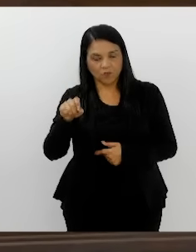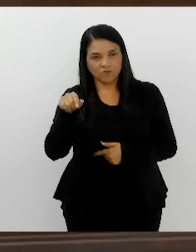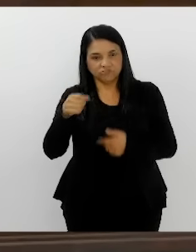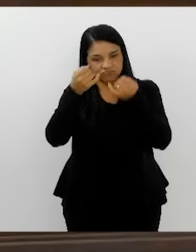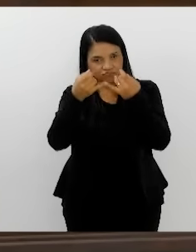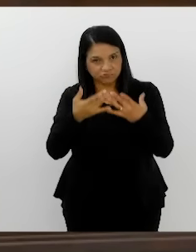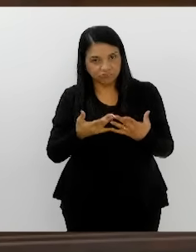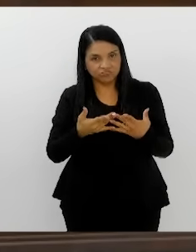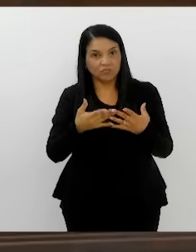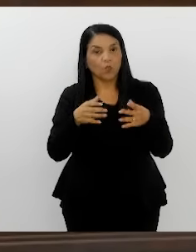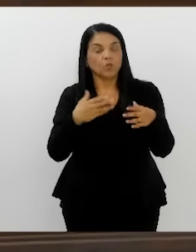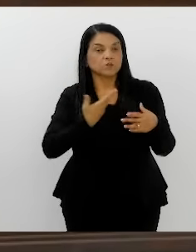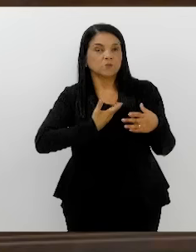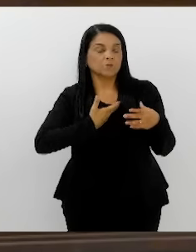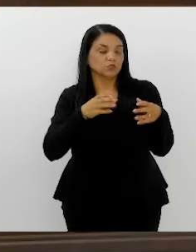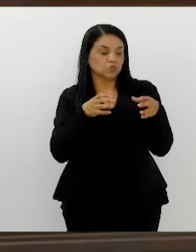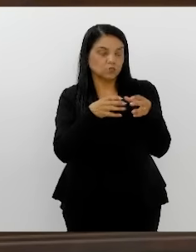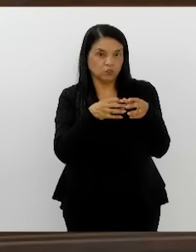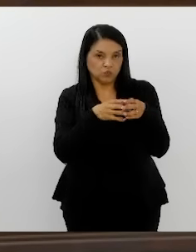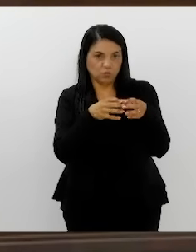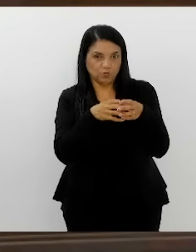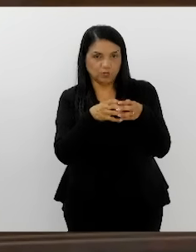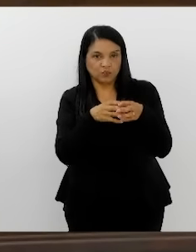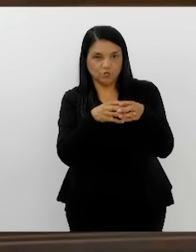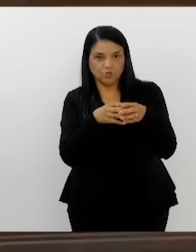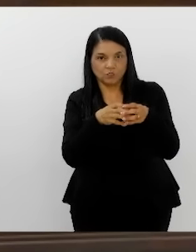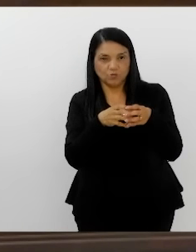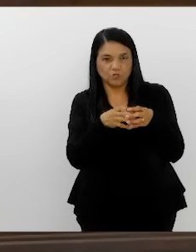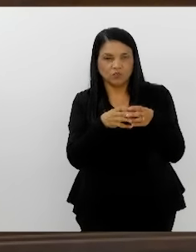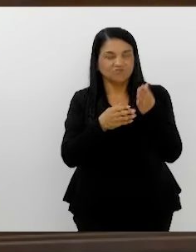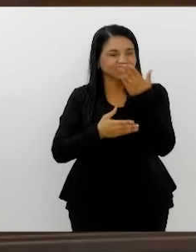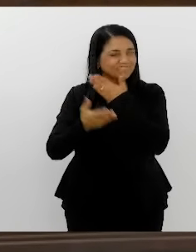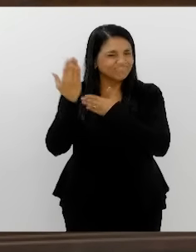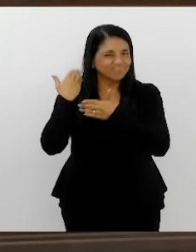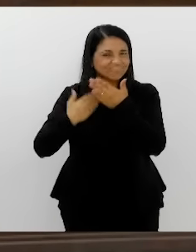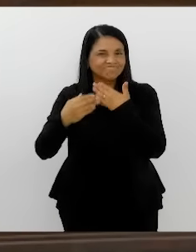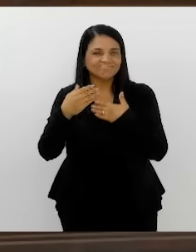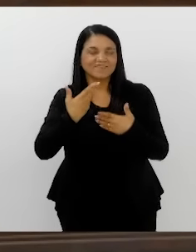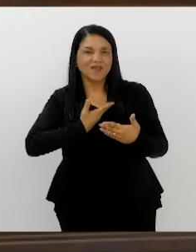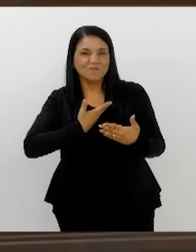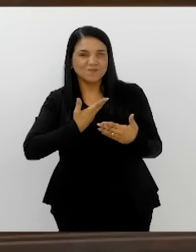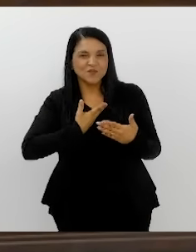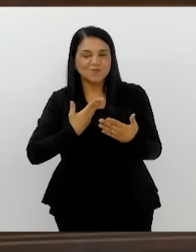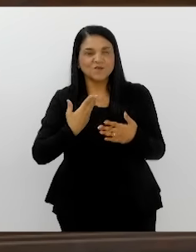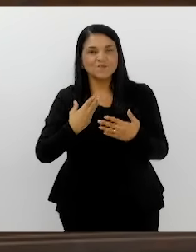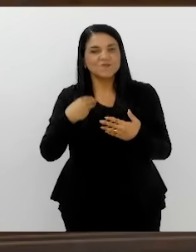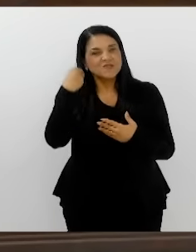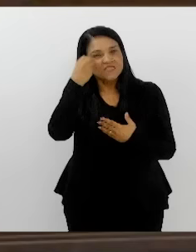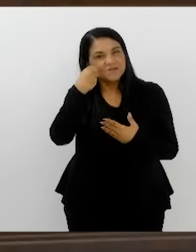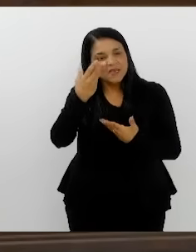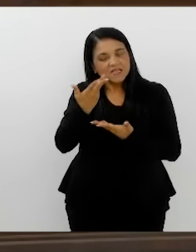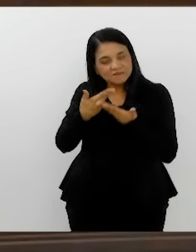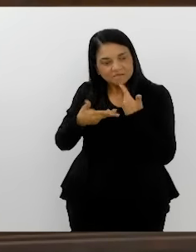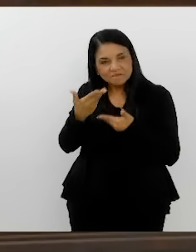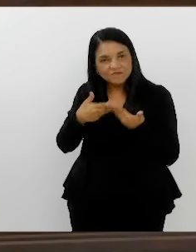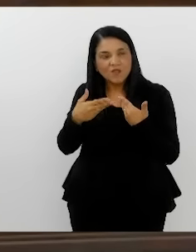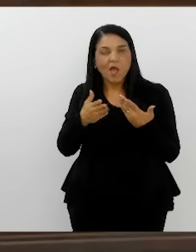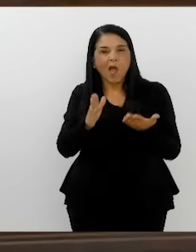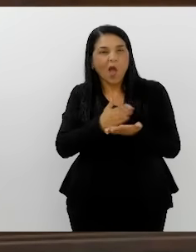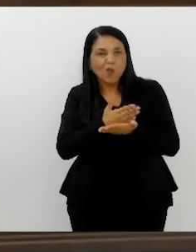amigos do grupo que o cercaram, Padre Casale, os mais antigos que tiveram esse convívio, alguns mais